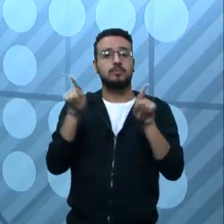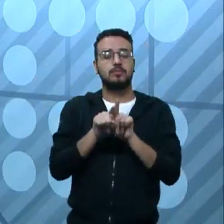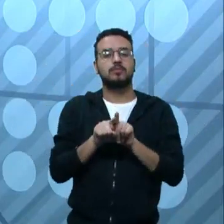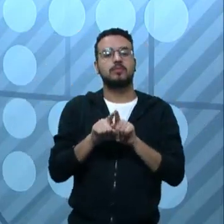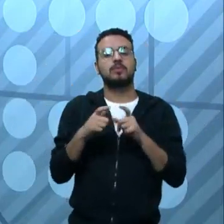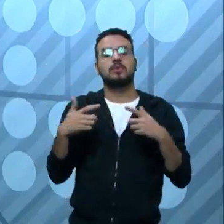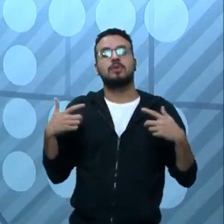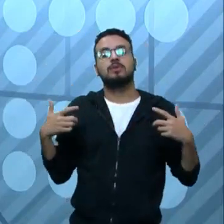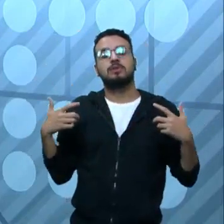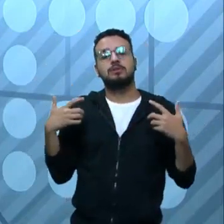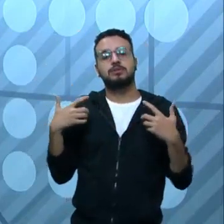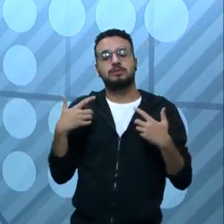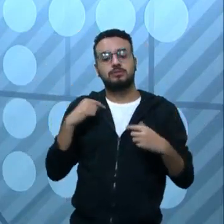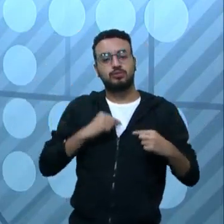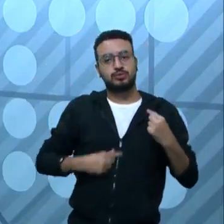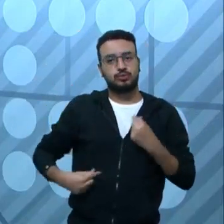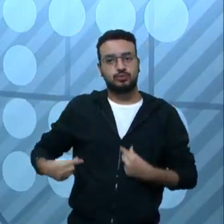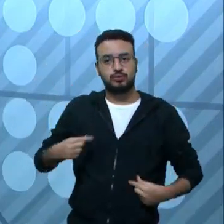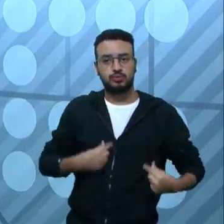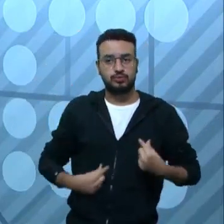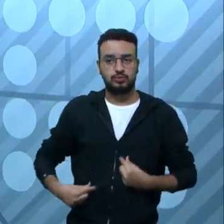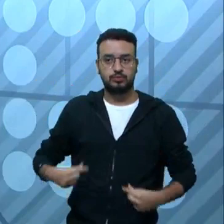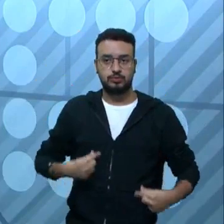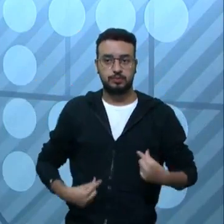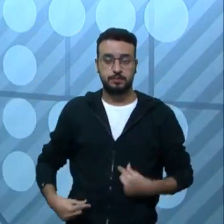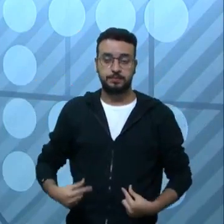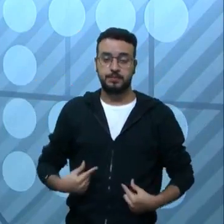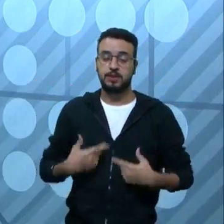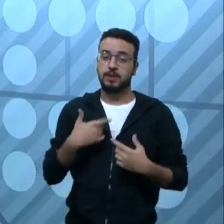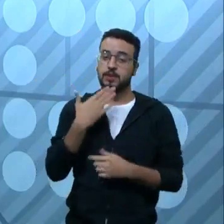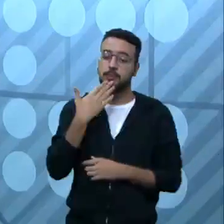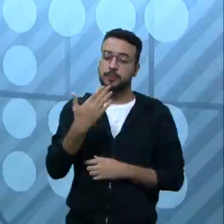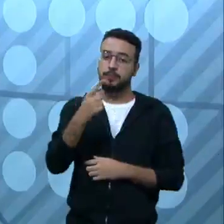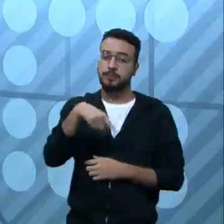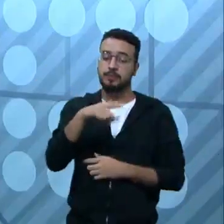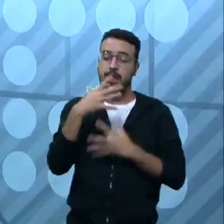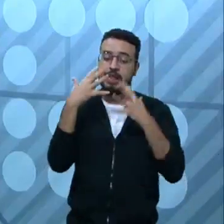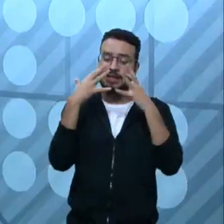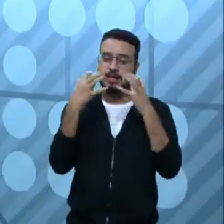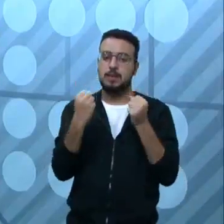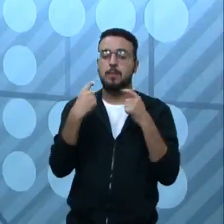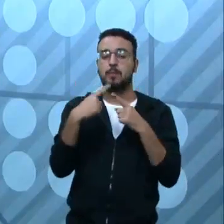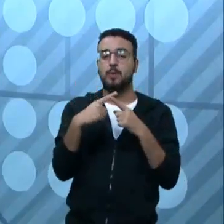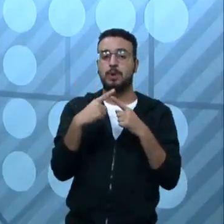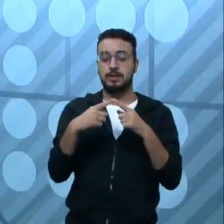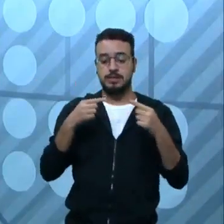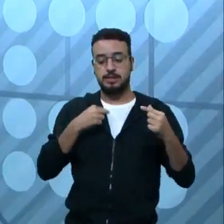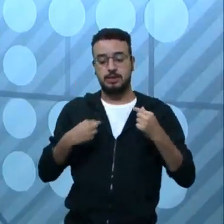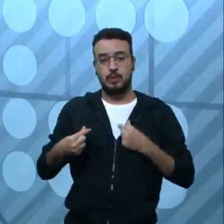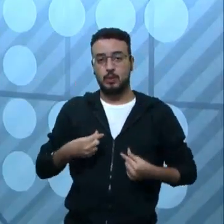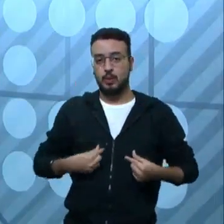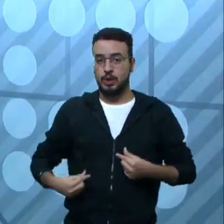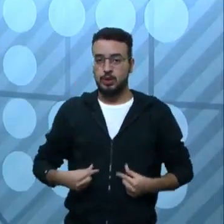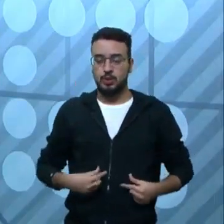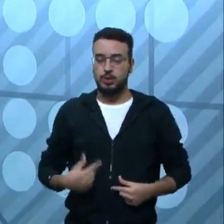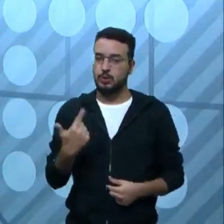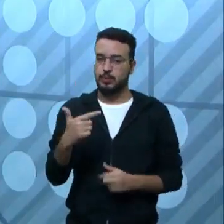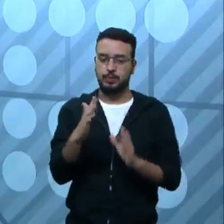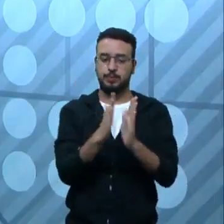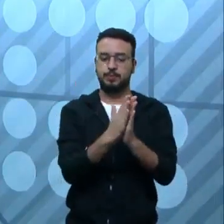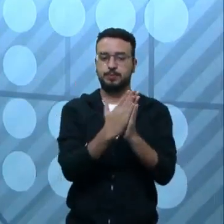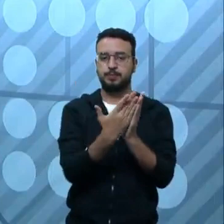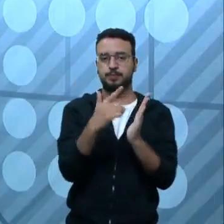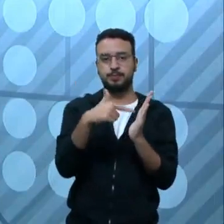vocês é muita atenção, porque no sistema circulatório é um sistema que não está presente no livro didático de vocês. Então eu incluí esse